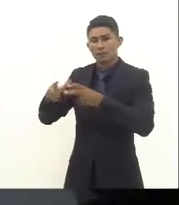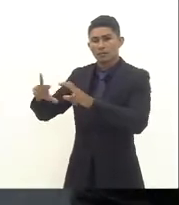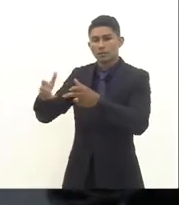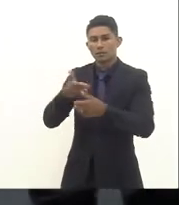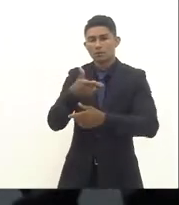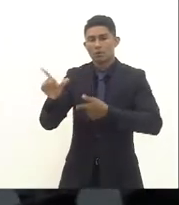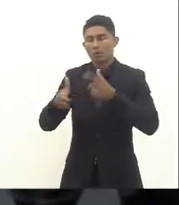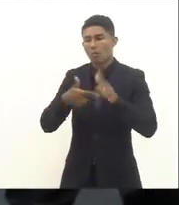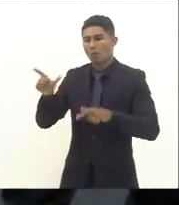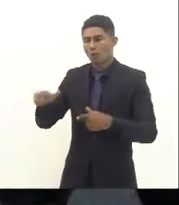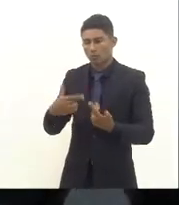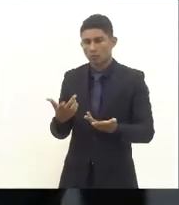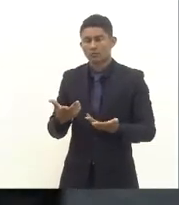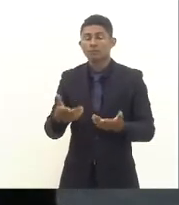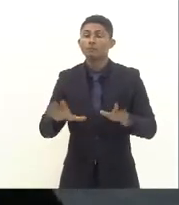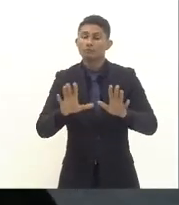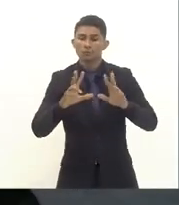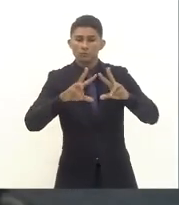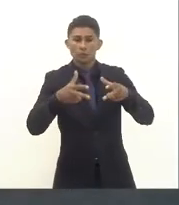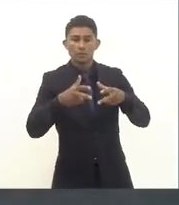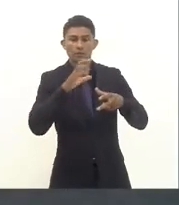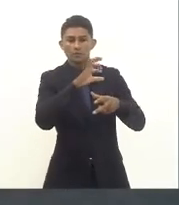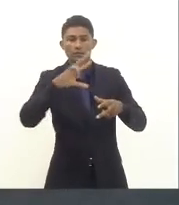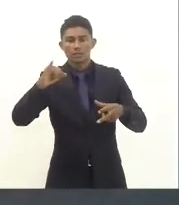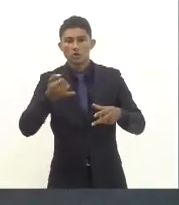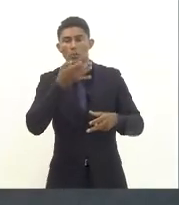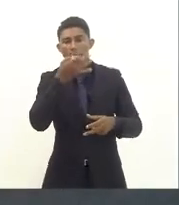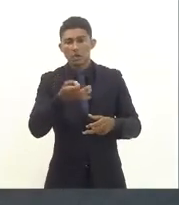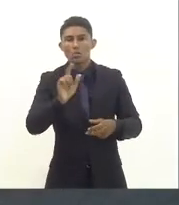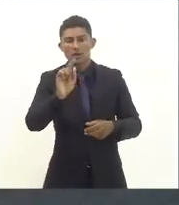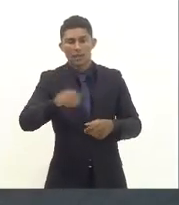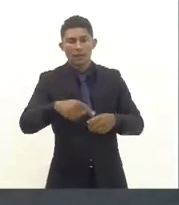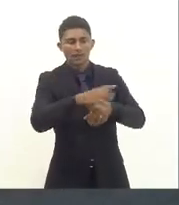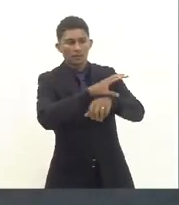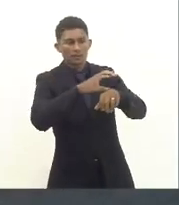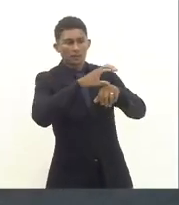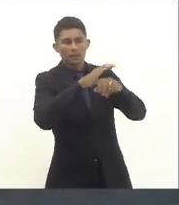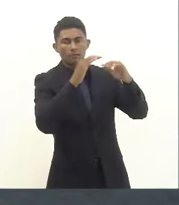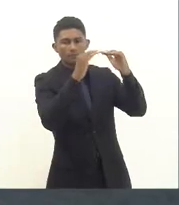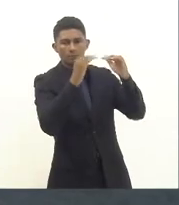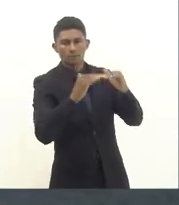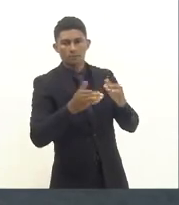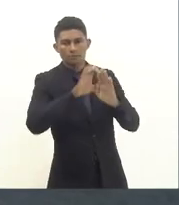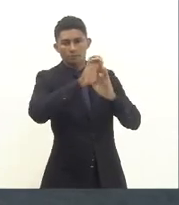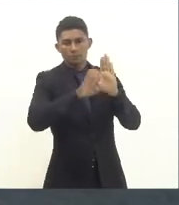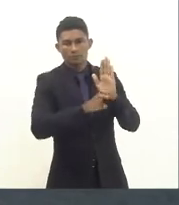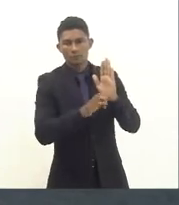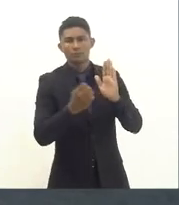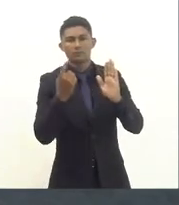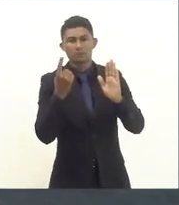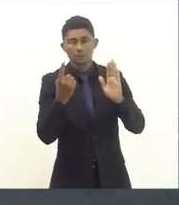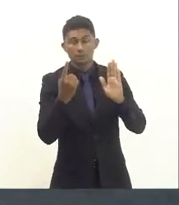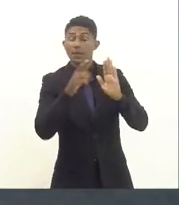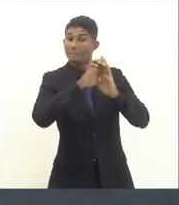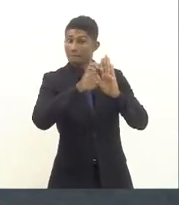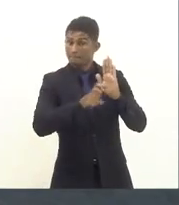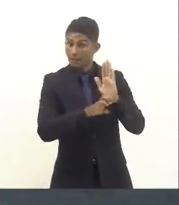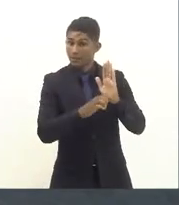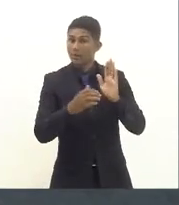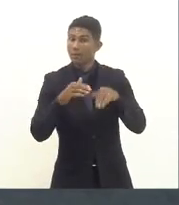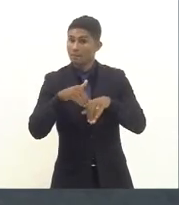e o parecer da ccj é pela constitucionalidade com um emenda emendar